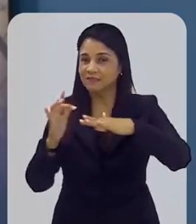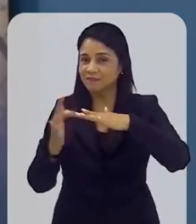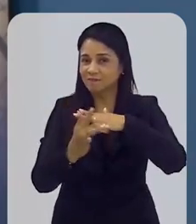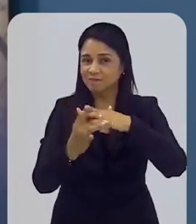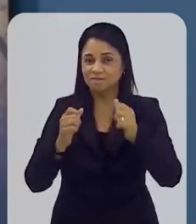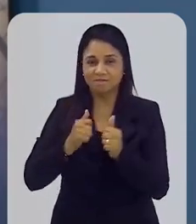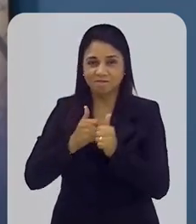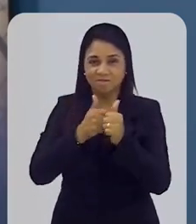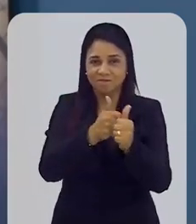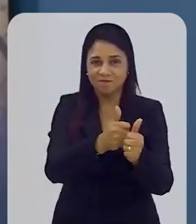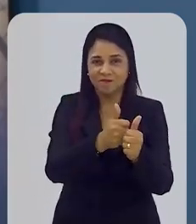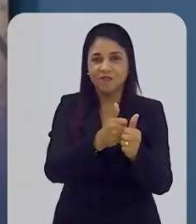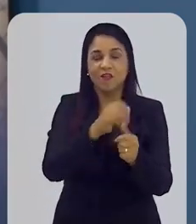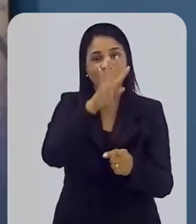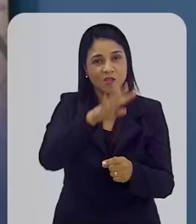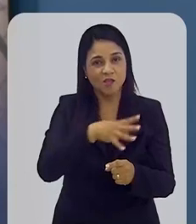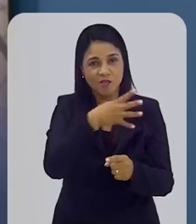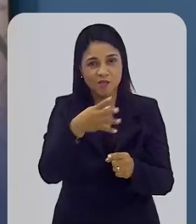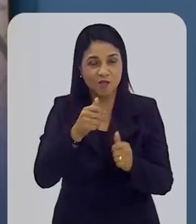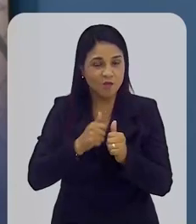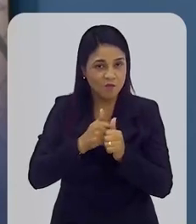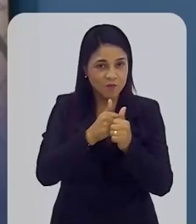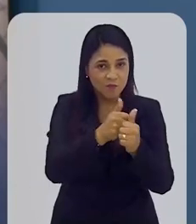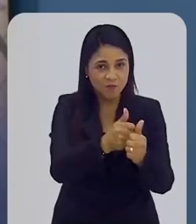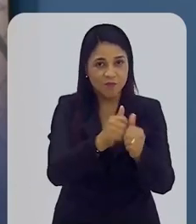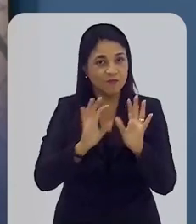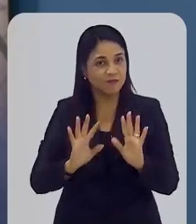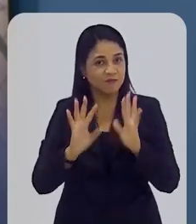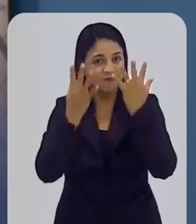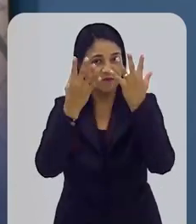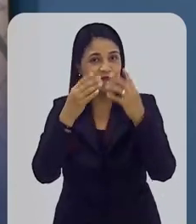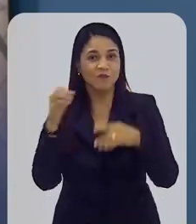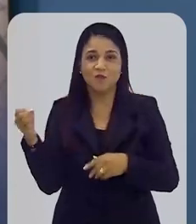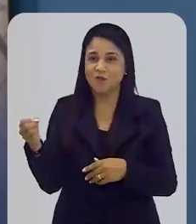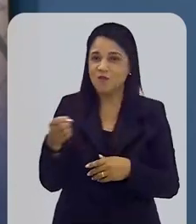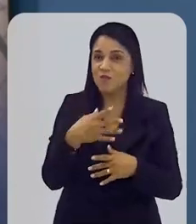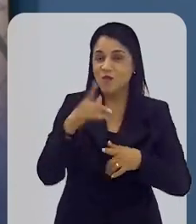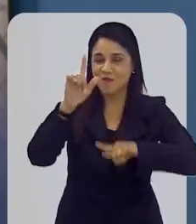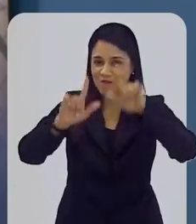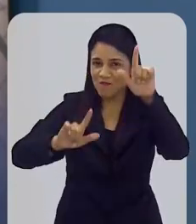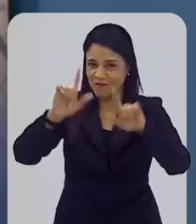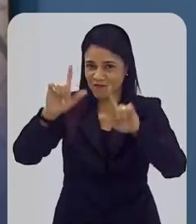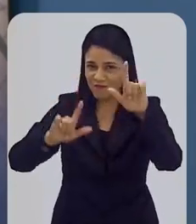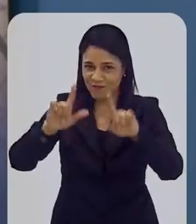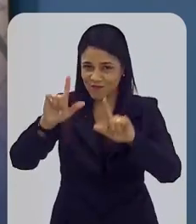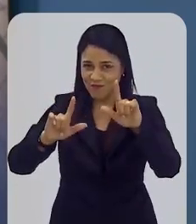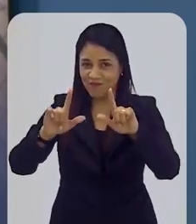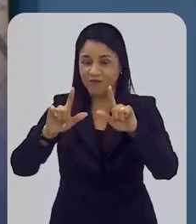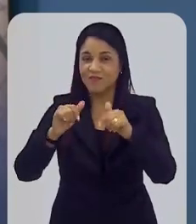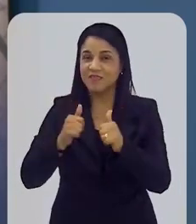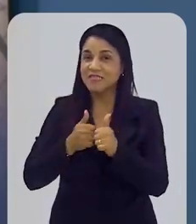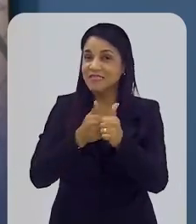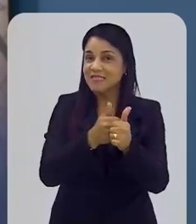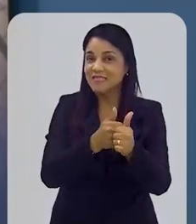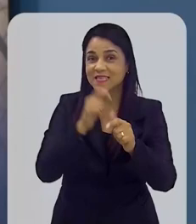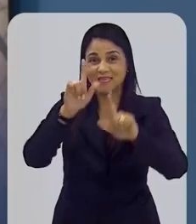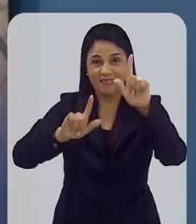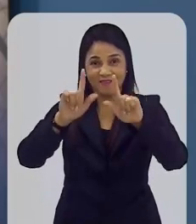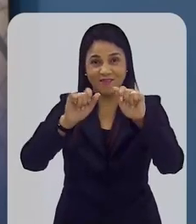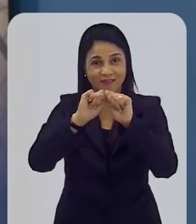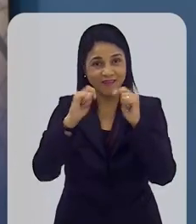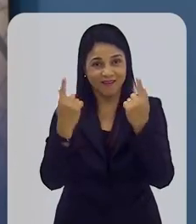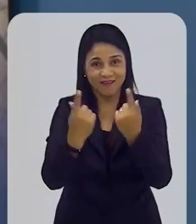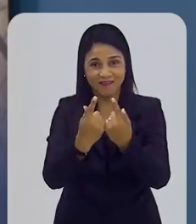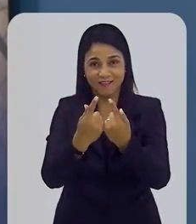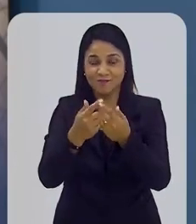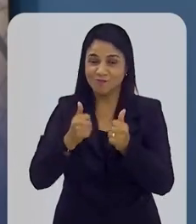sociais, acompanhar o nosso calendário de eventos, as novidades sobre o nosso programa e também seguir a TV Alerge